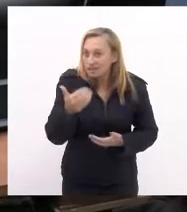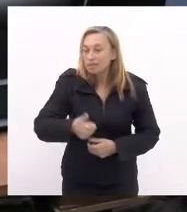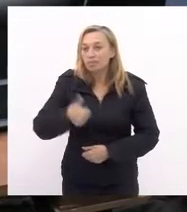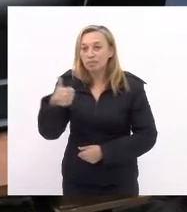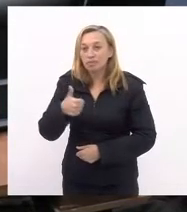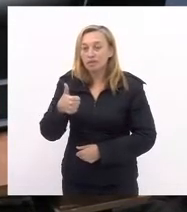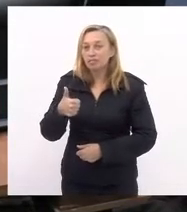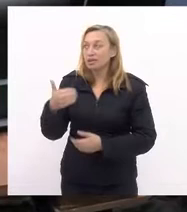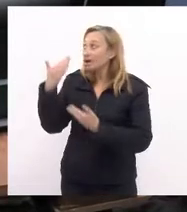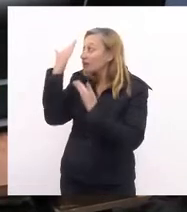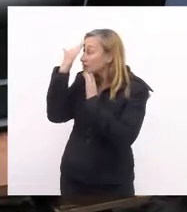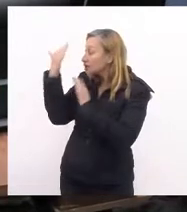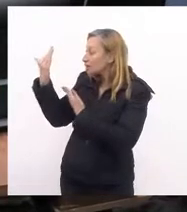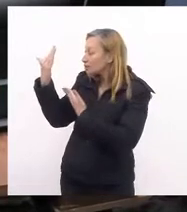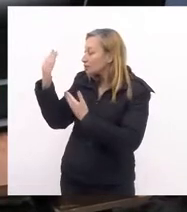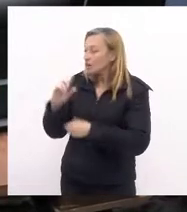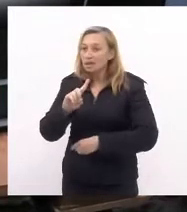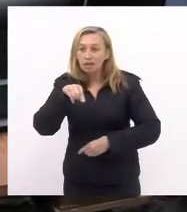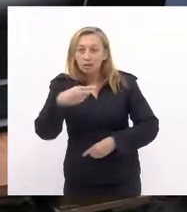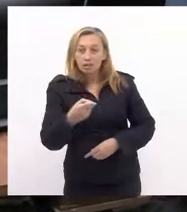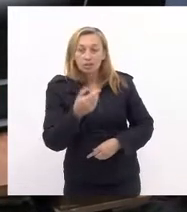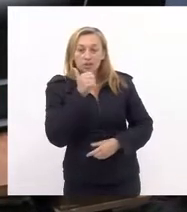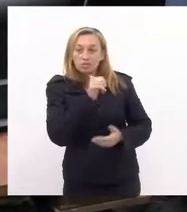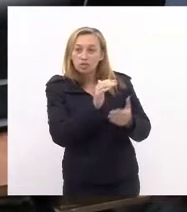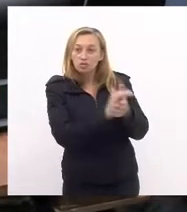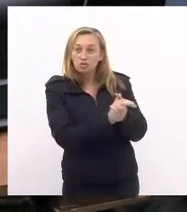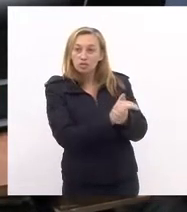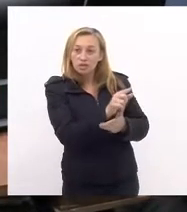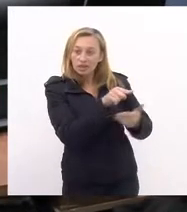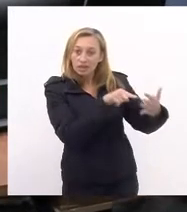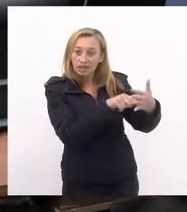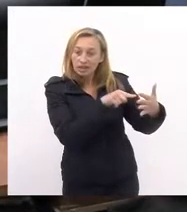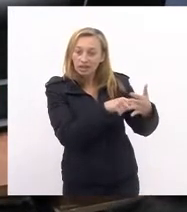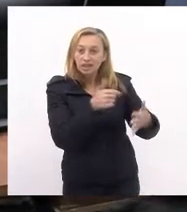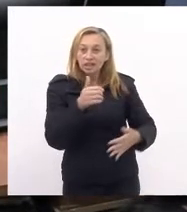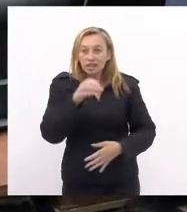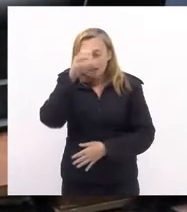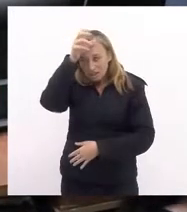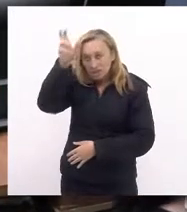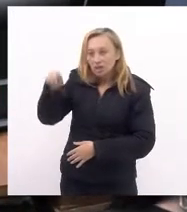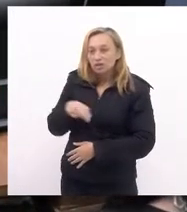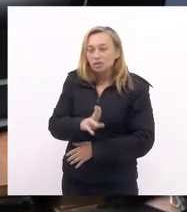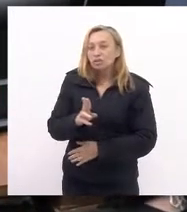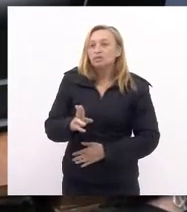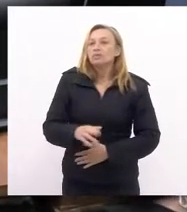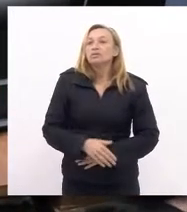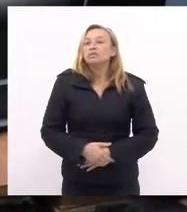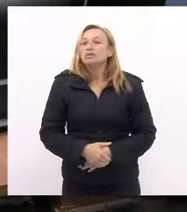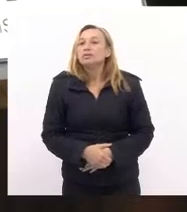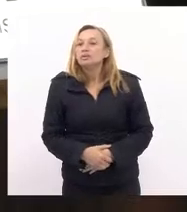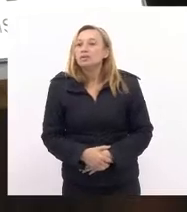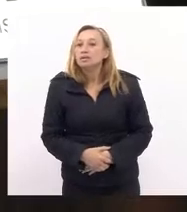Deus, depois a minha esposa que está ali presente, a tia Ju, cumprimentar aqui a mesa.